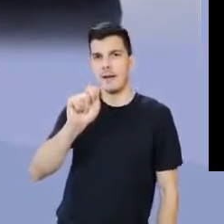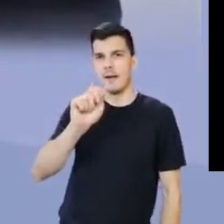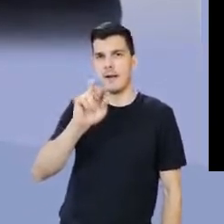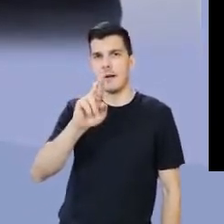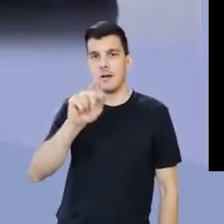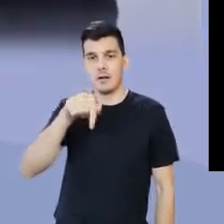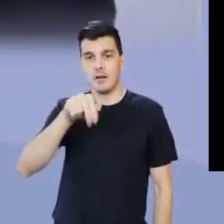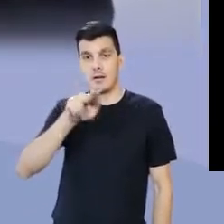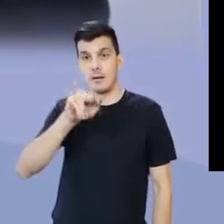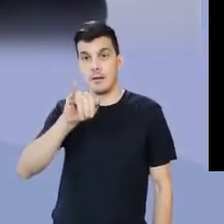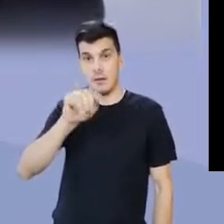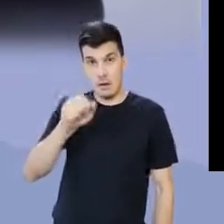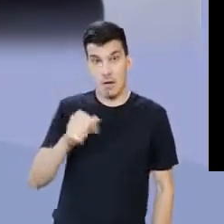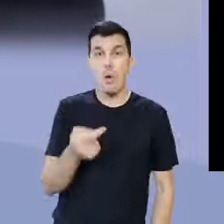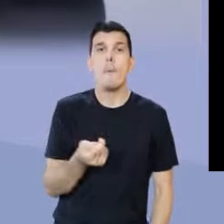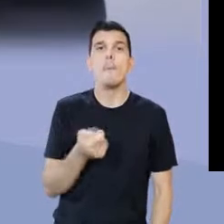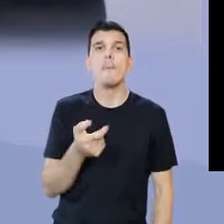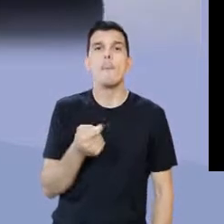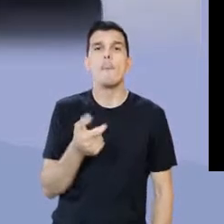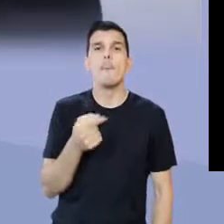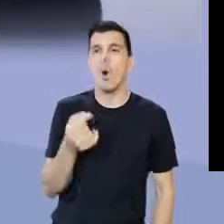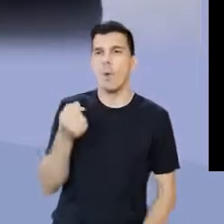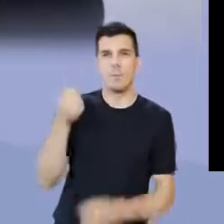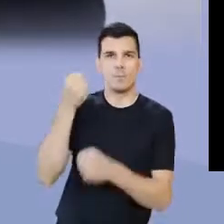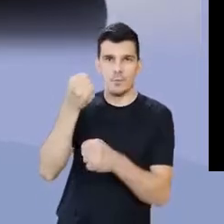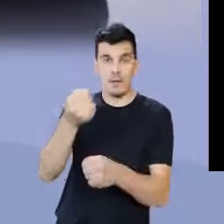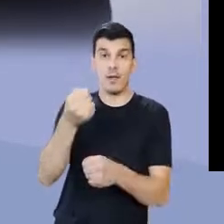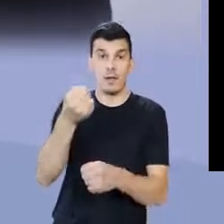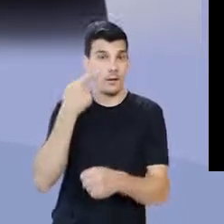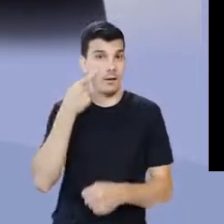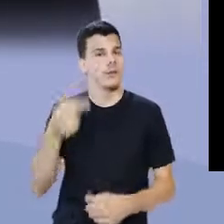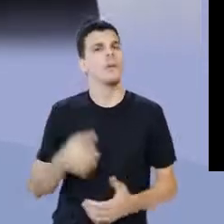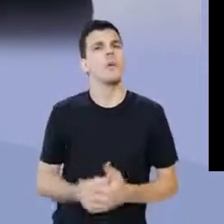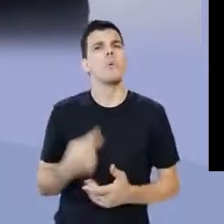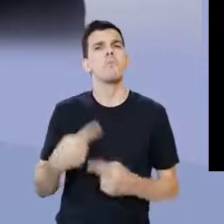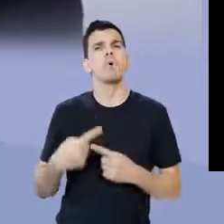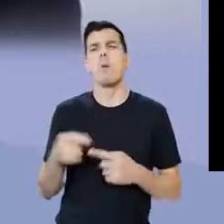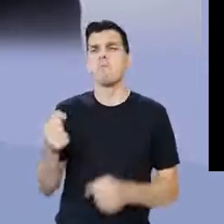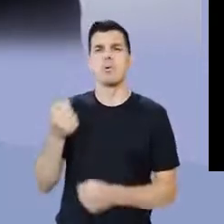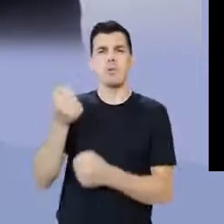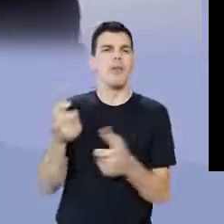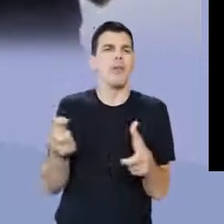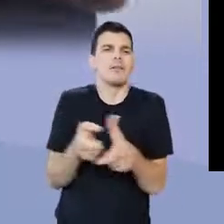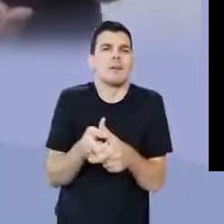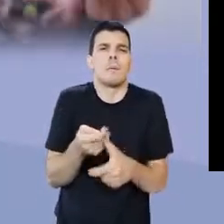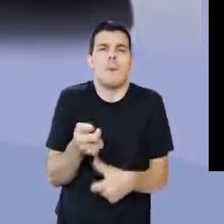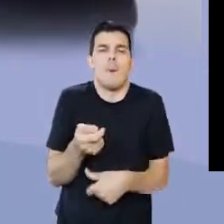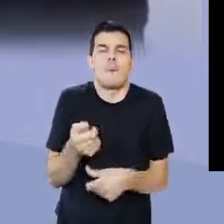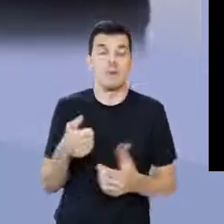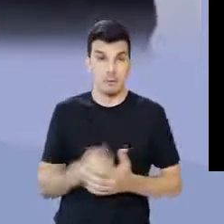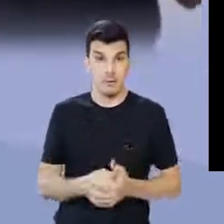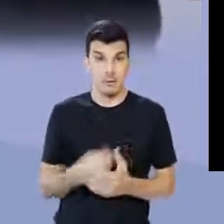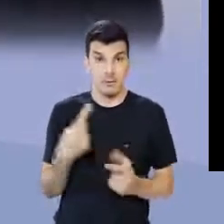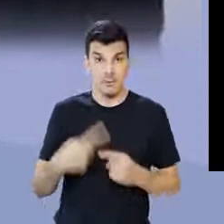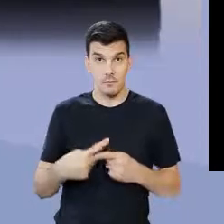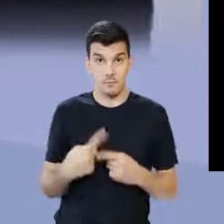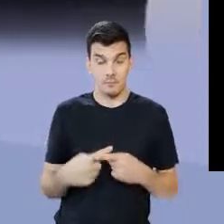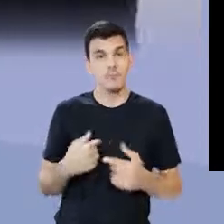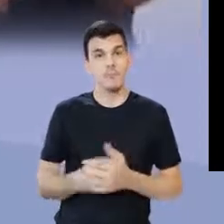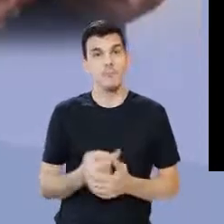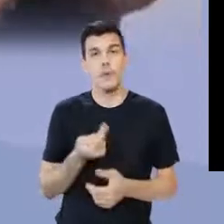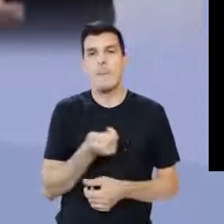dizer poucos. Arquia quer dizer poder. Poder de poucos. E por que era poder de poucos? Porque